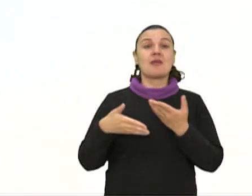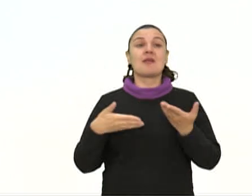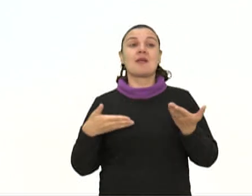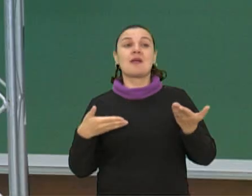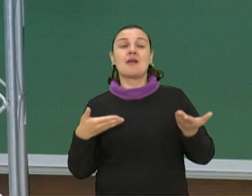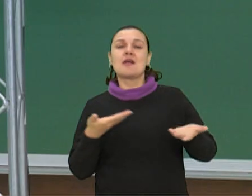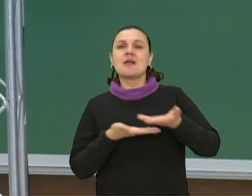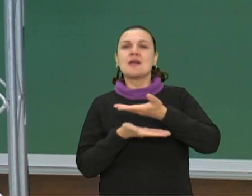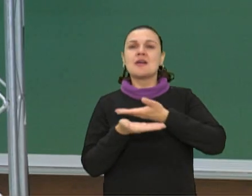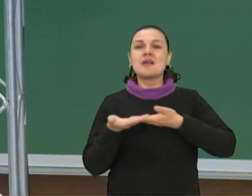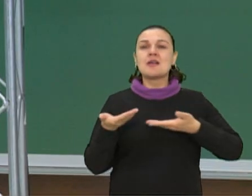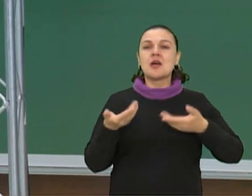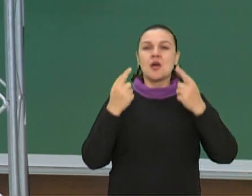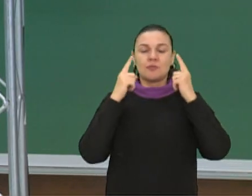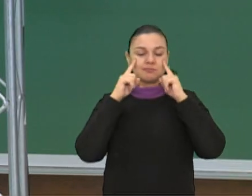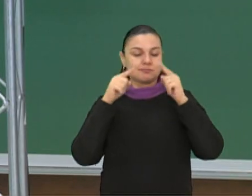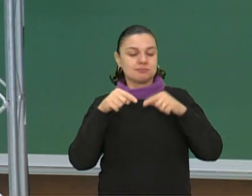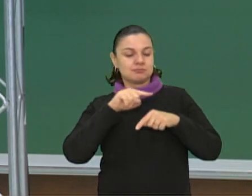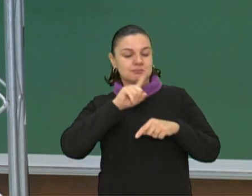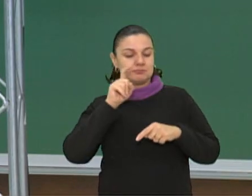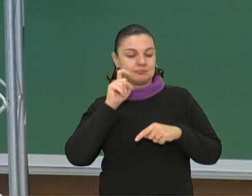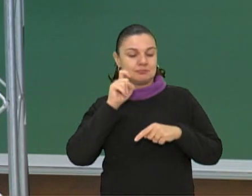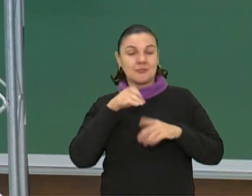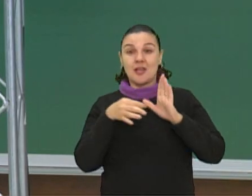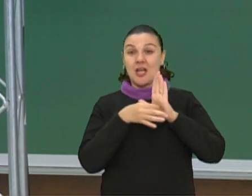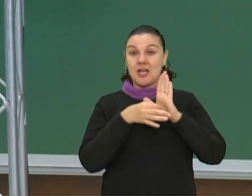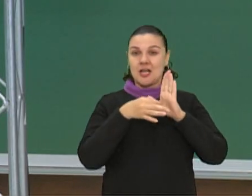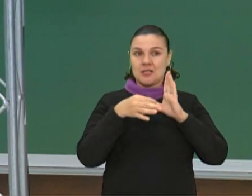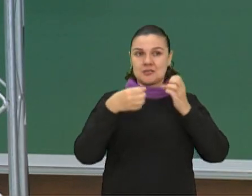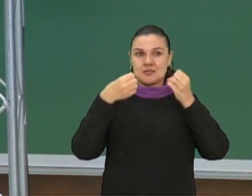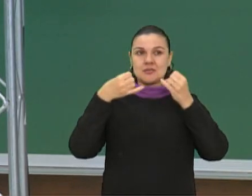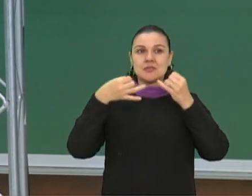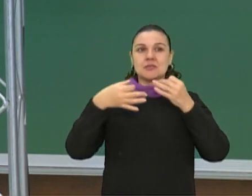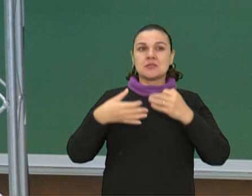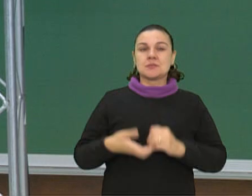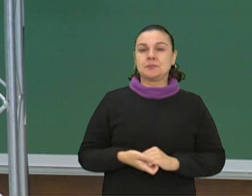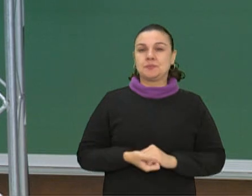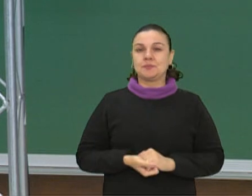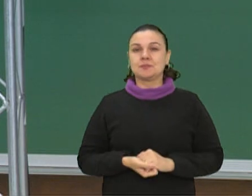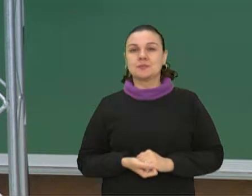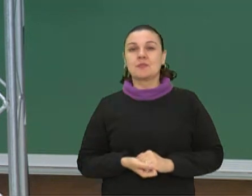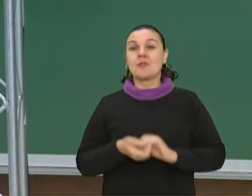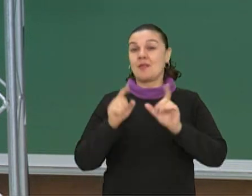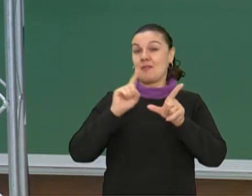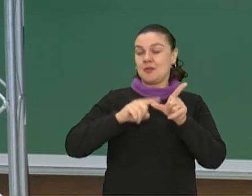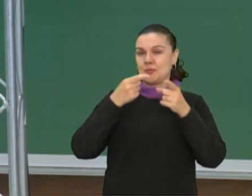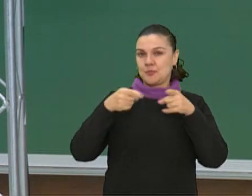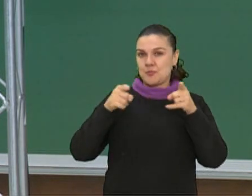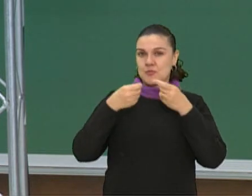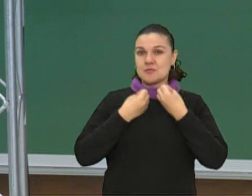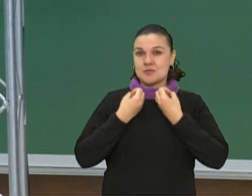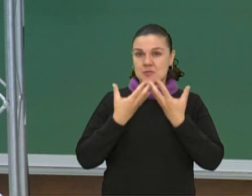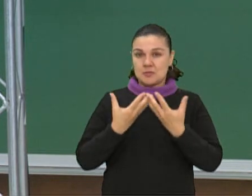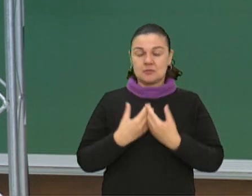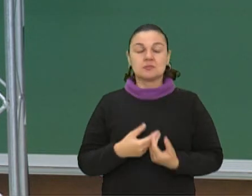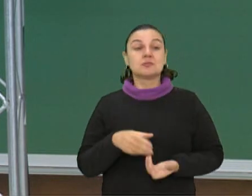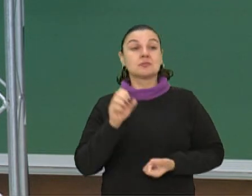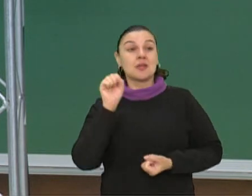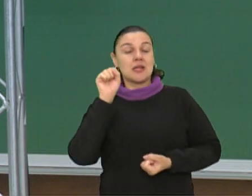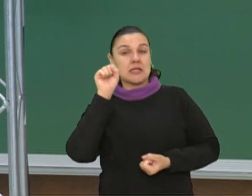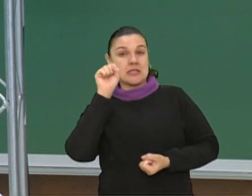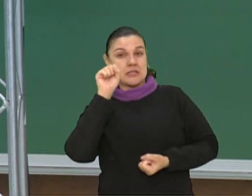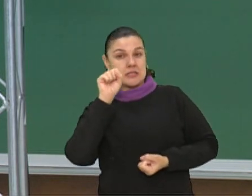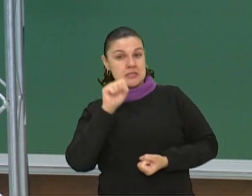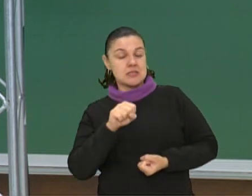é a indagação que nós possamos justificar o que essa letra nos traz? Ela sim, né? Pois a